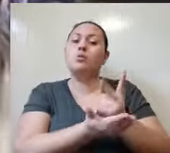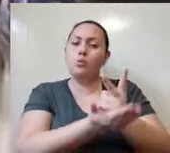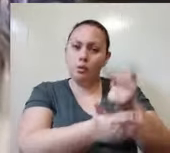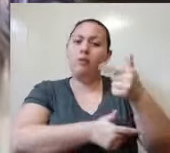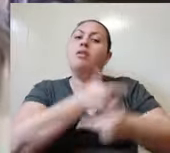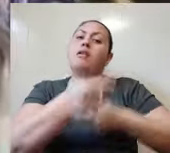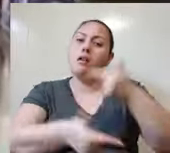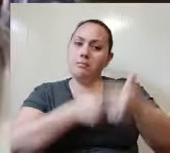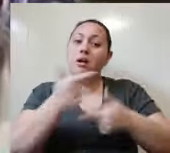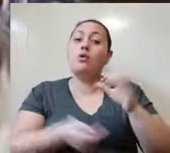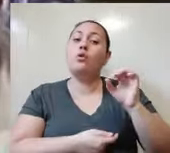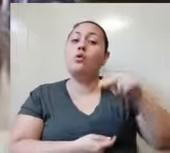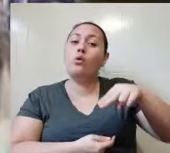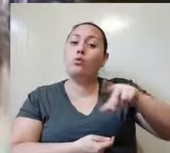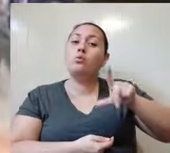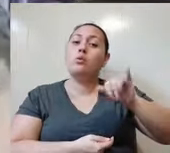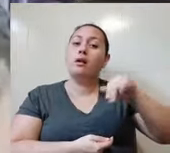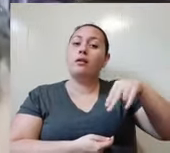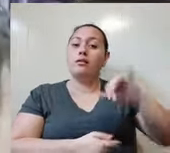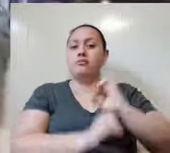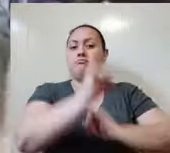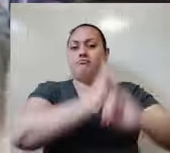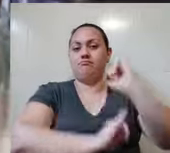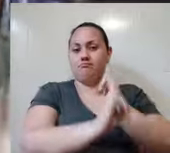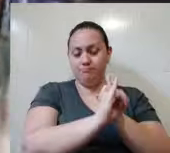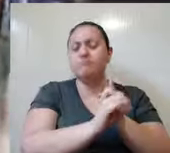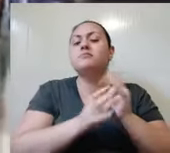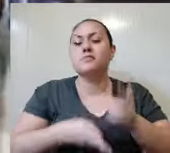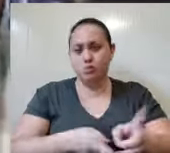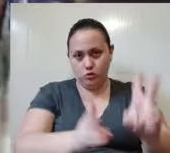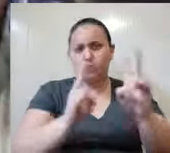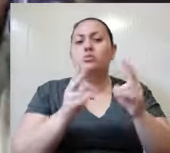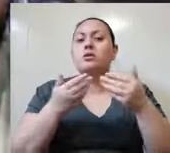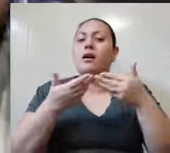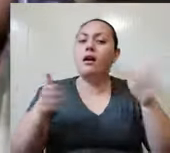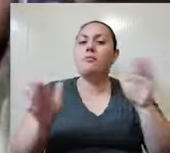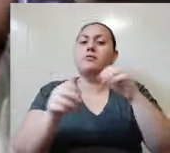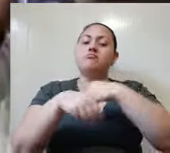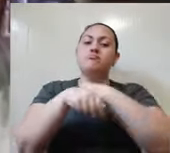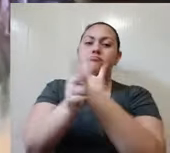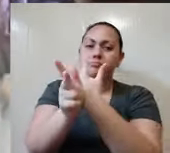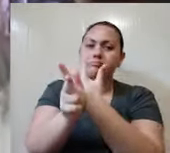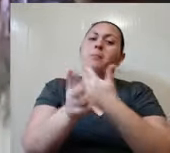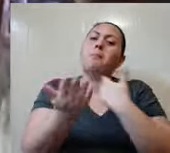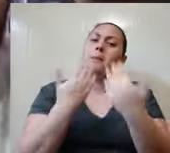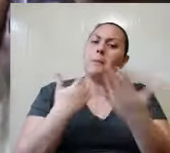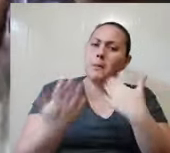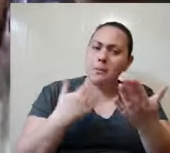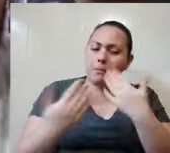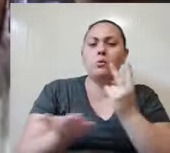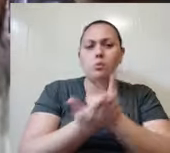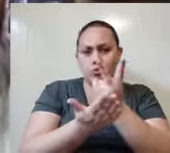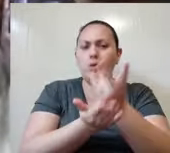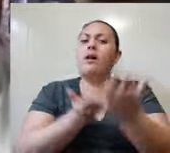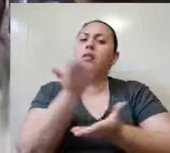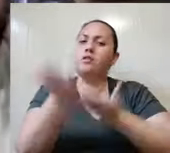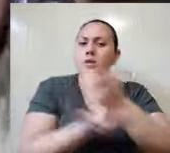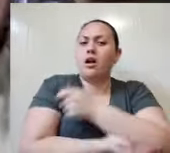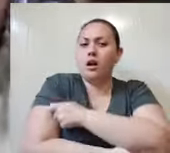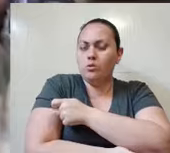de forma online, então a gente continua fazendo atendimento com os alunos via vídeo, continua tentando